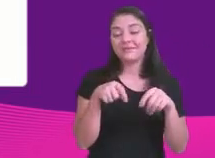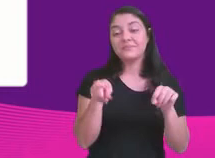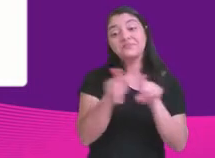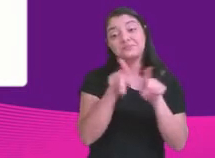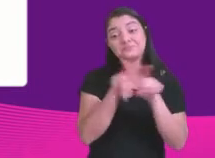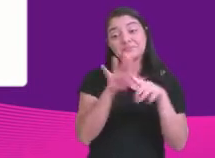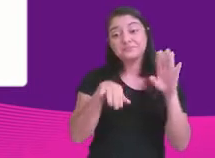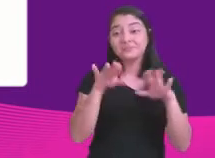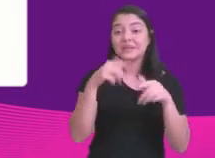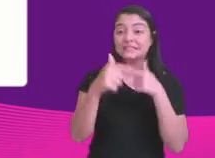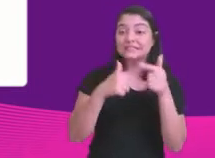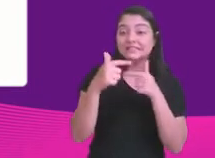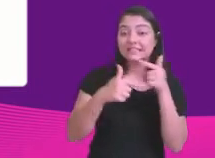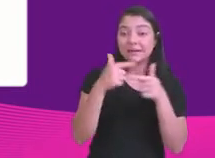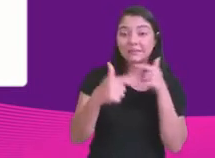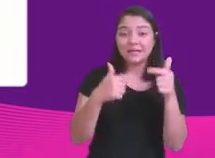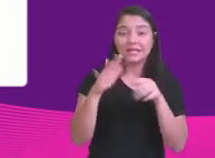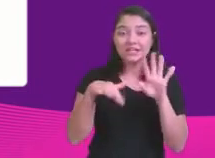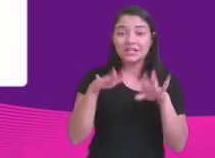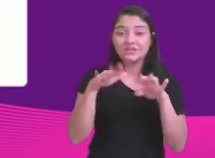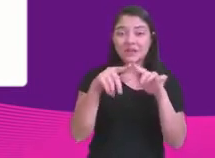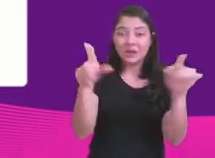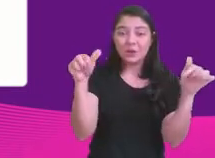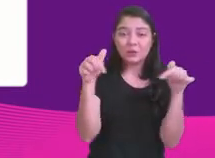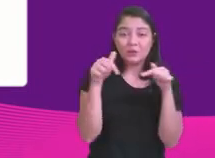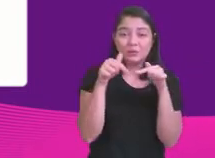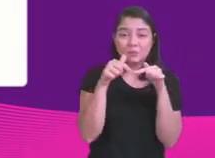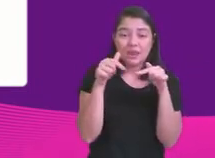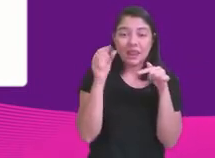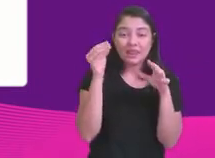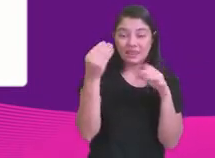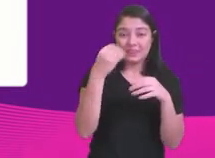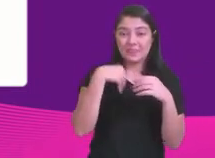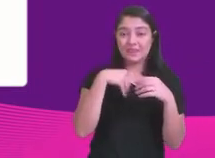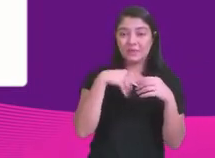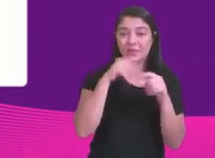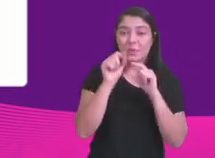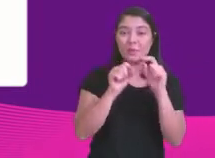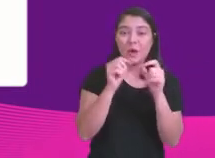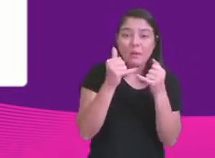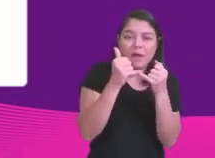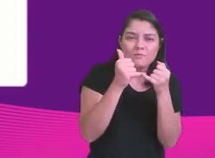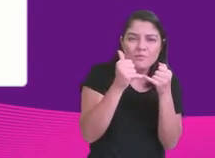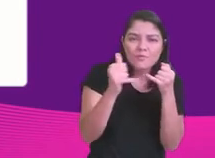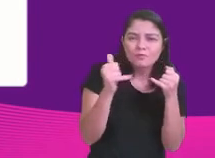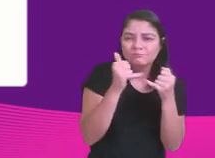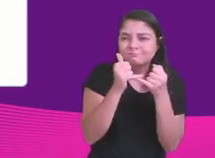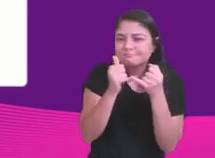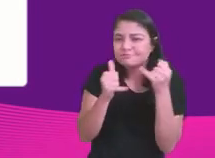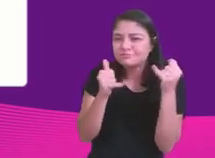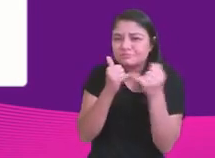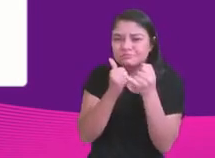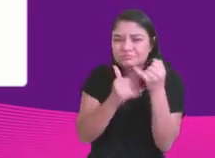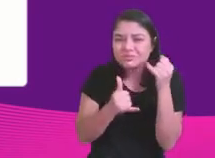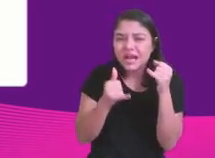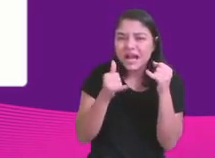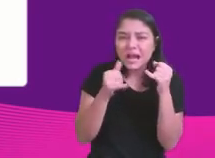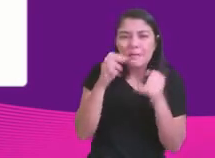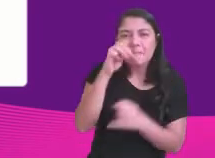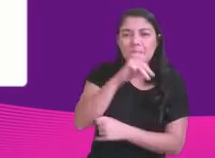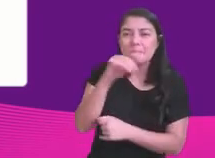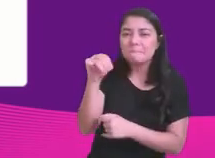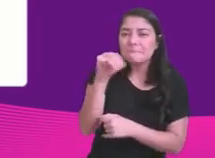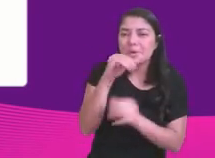em espaços milimétricos, porque muitas vezes essas fáscias e a fusão dessas fáscias, ela se dá